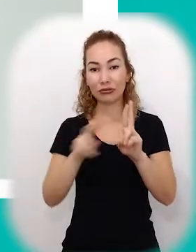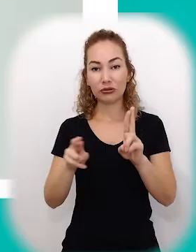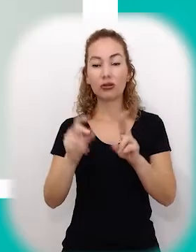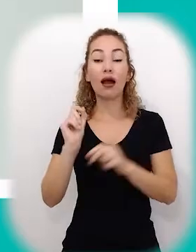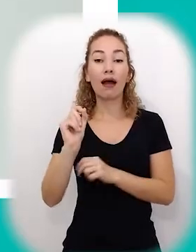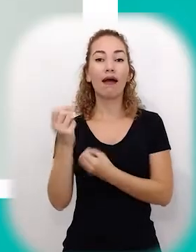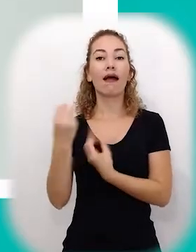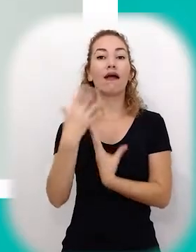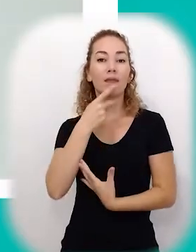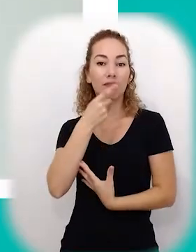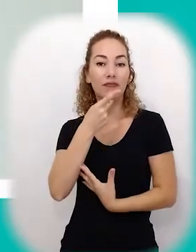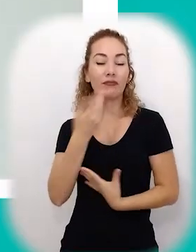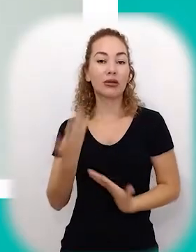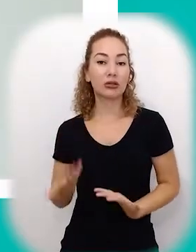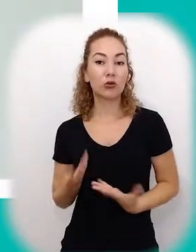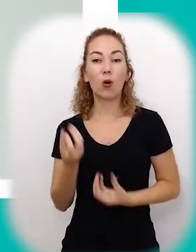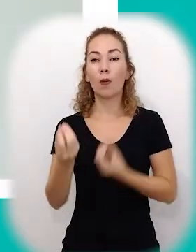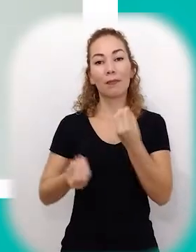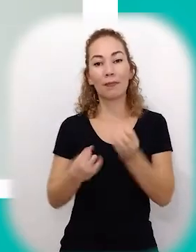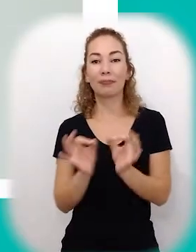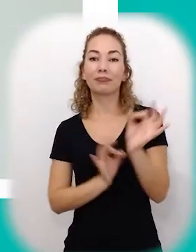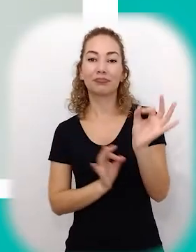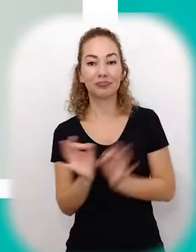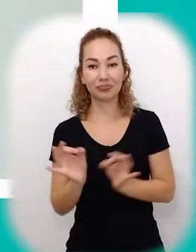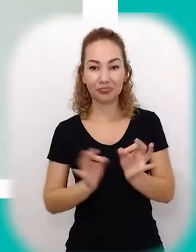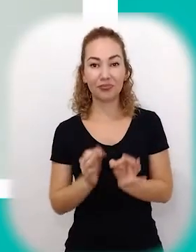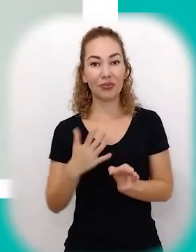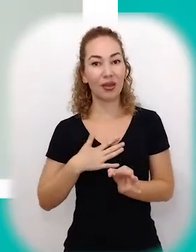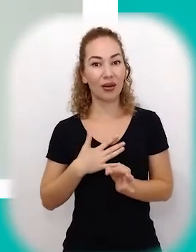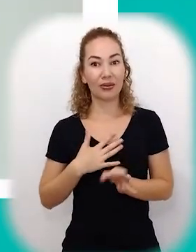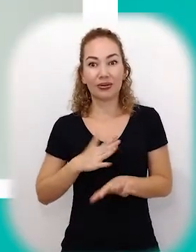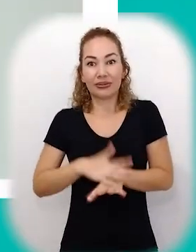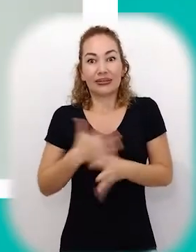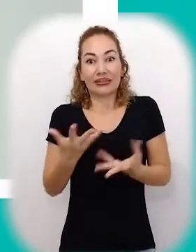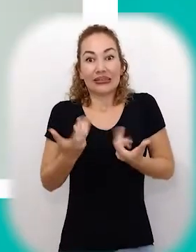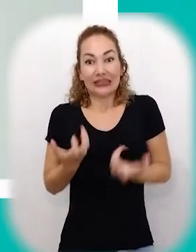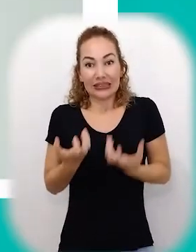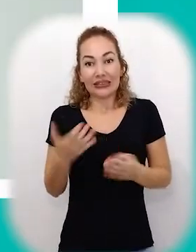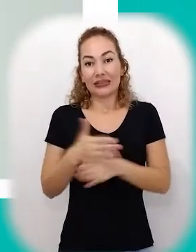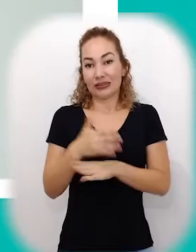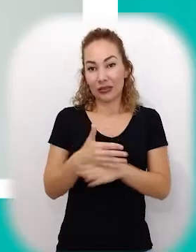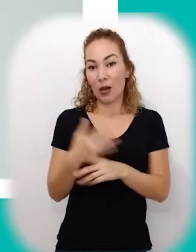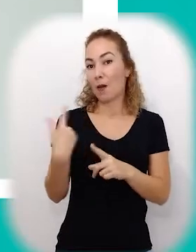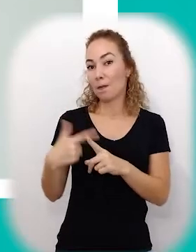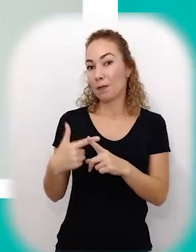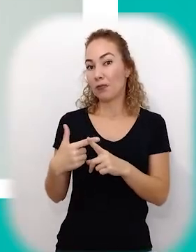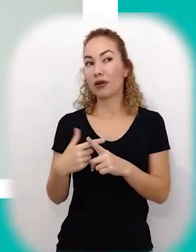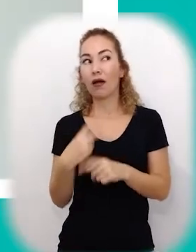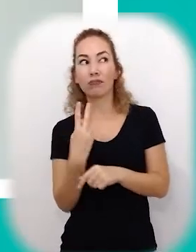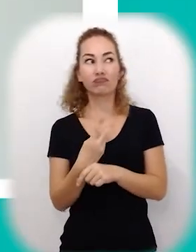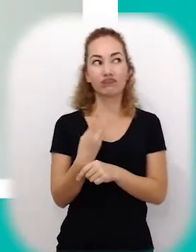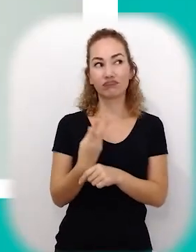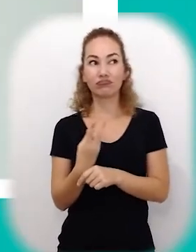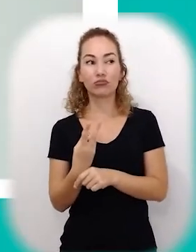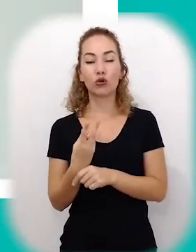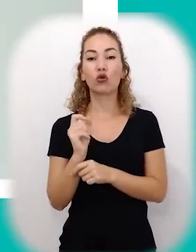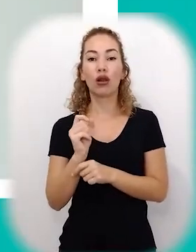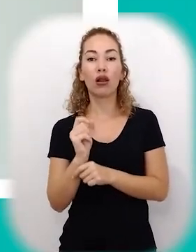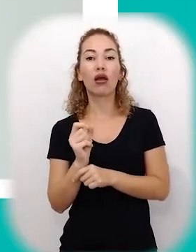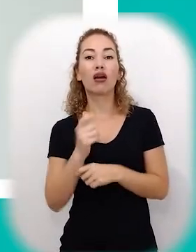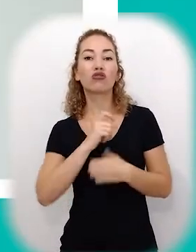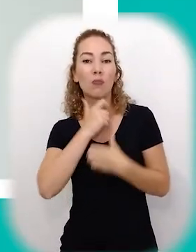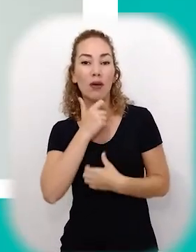super animada, sabe, sobre o projeto. E eu fiquei mais animada ainda, né? Porque eu tava atrás de uma vaga de jovem